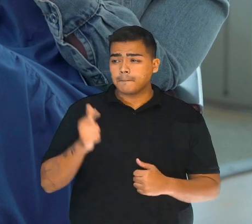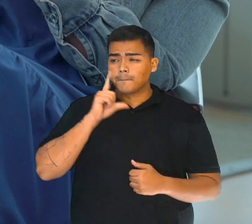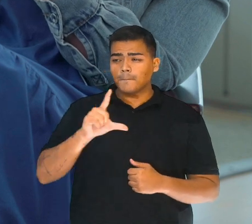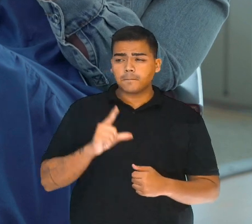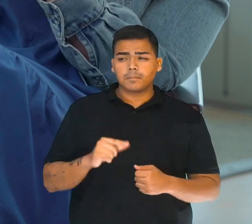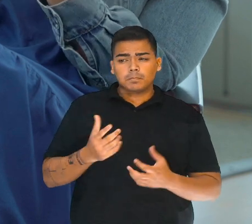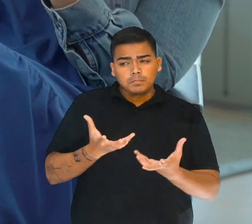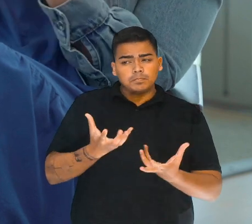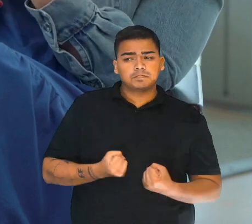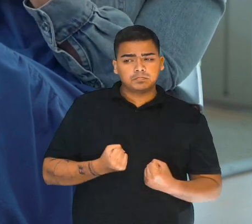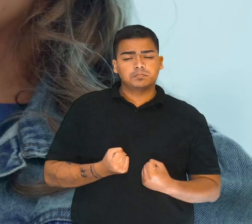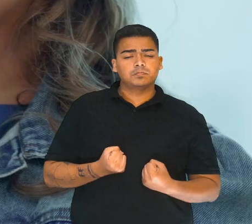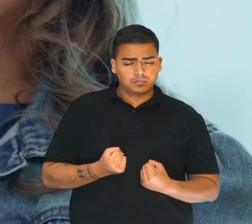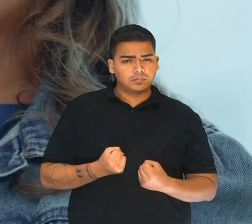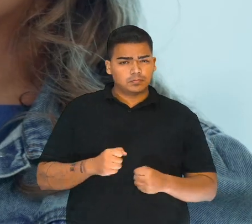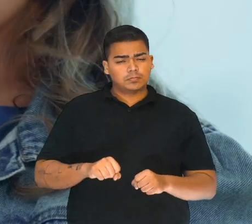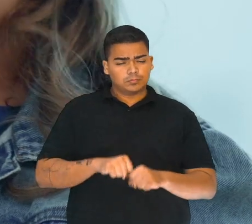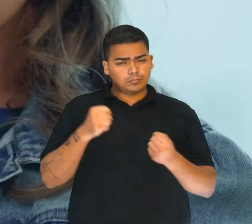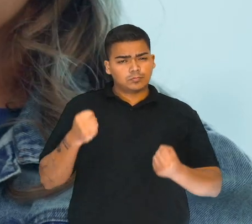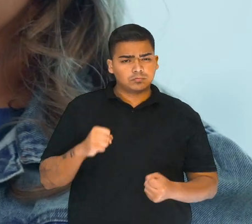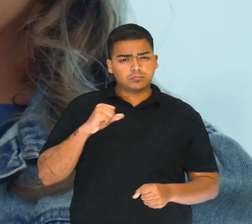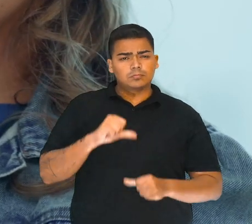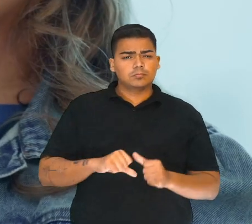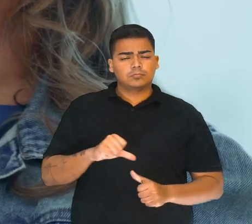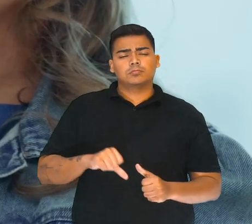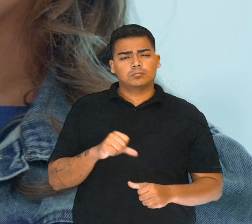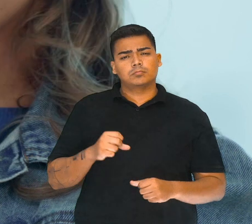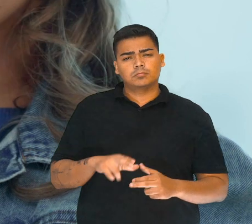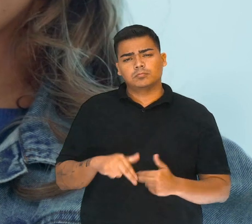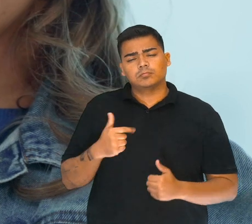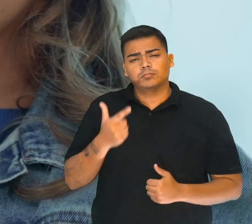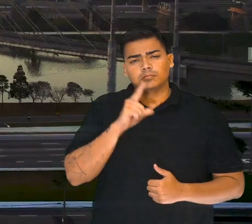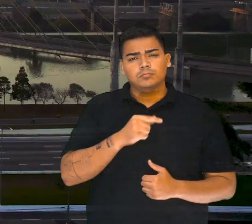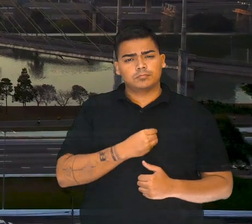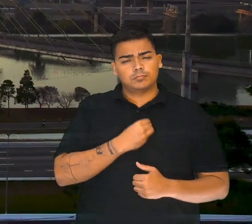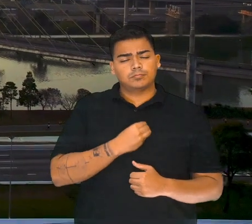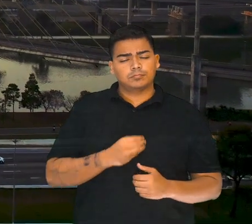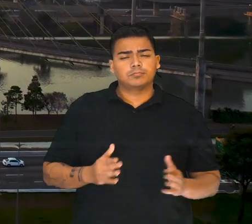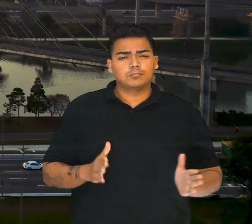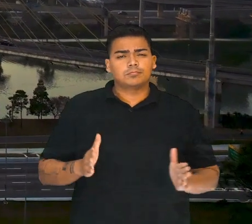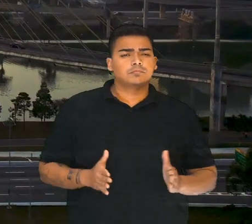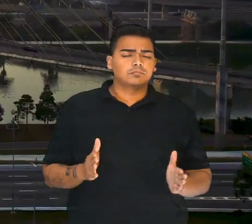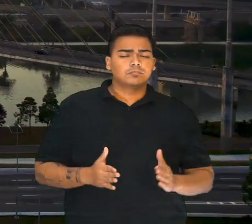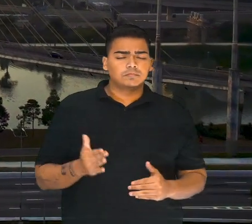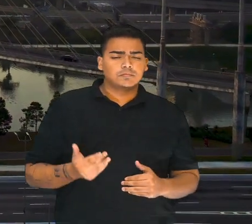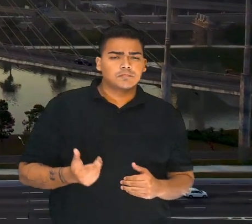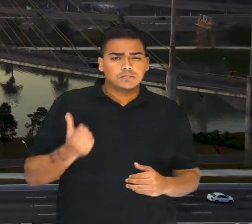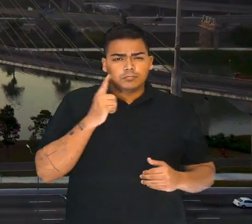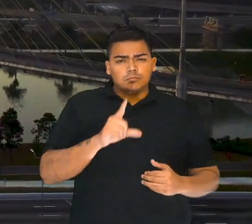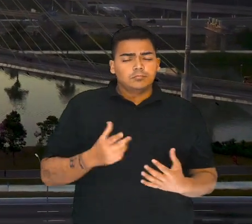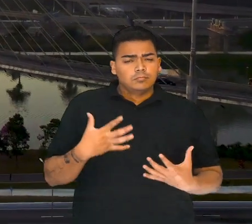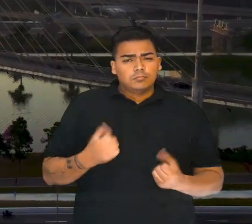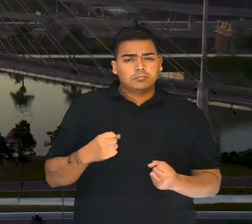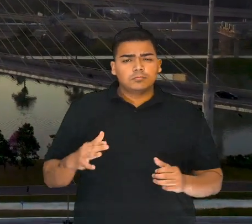sua capacidade de absorver esses, dizemos, choques que faz você sobreviver esse primeiro período e